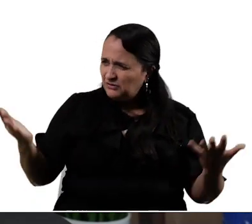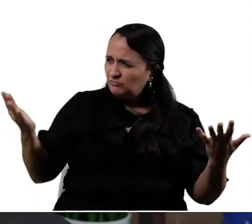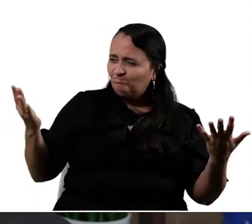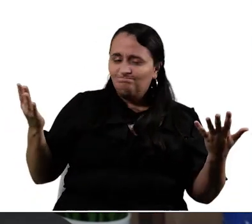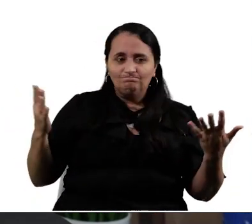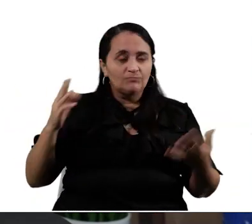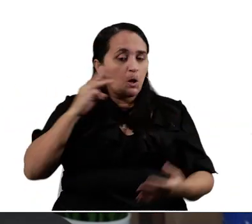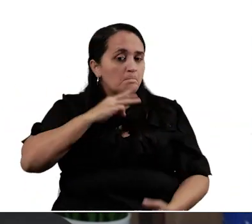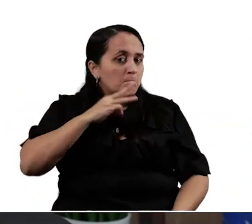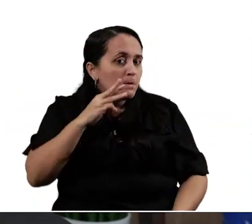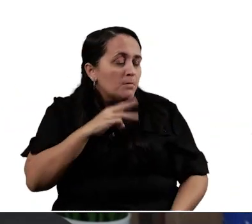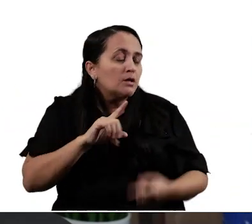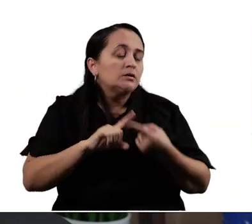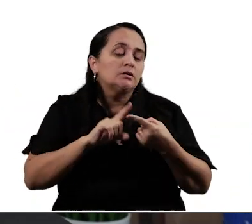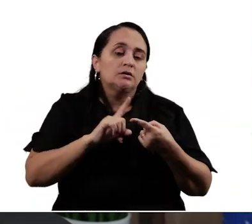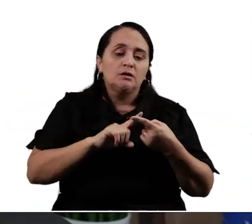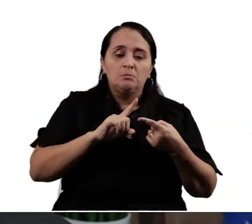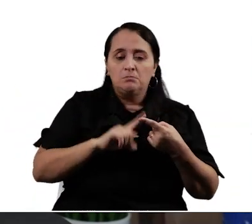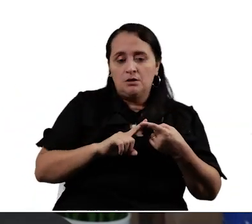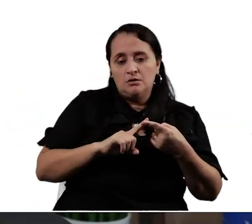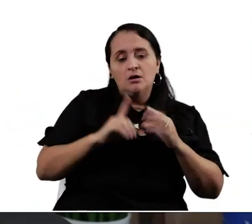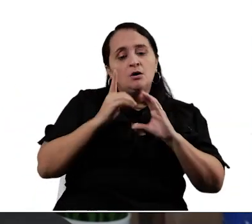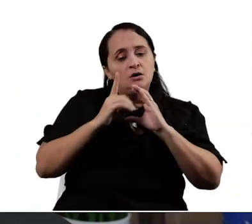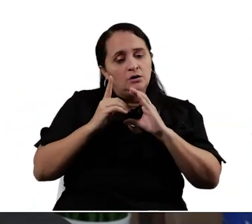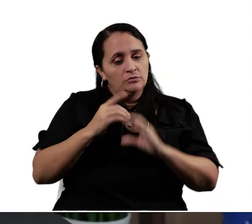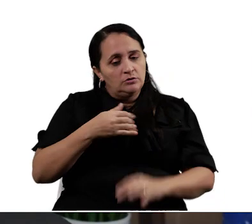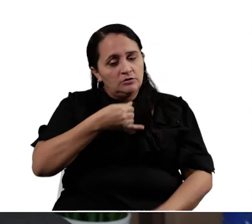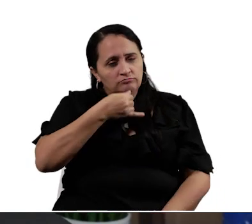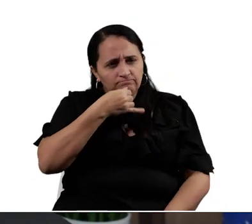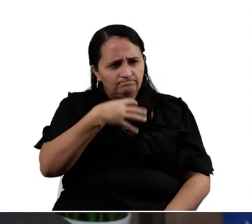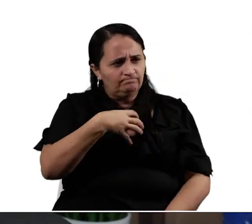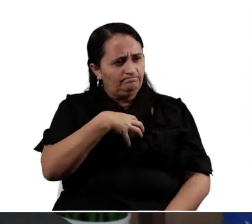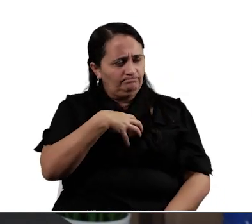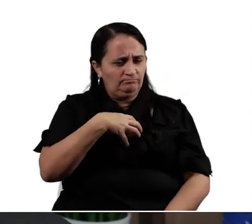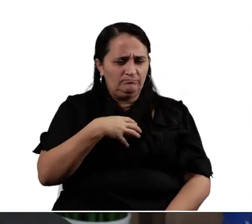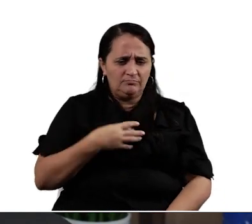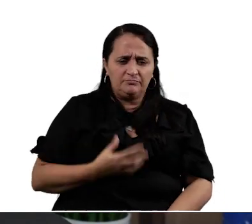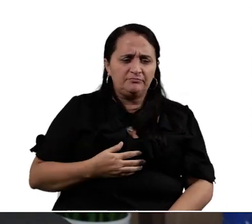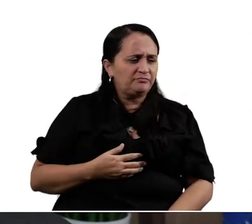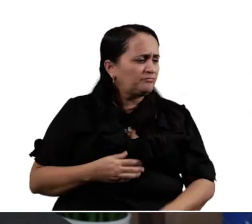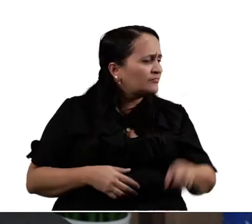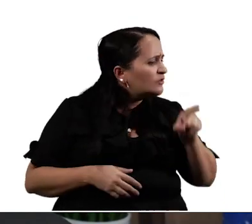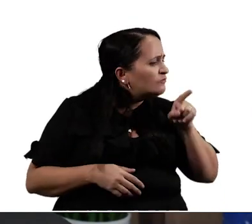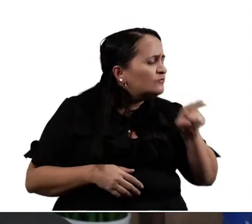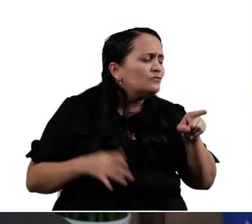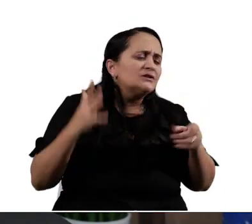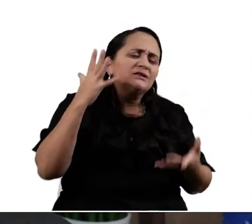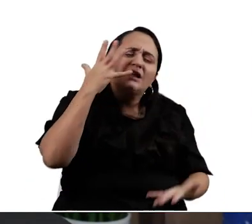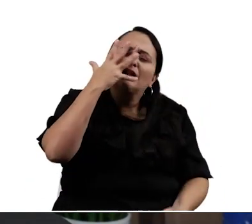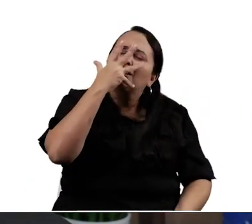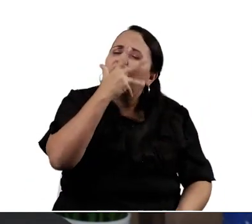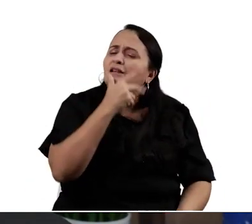ficaram chocadas com a revelação de Sara. A mãe disse: Sara, você é linda. Seus cabelos